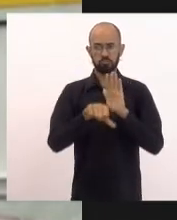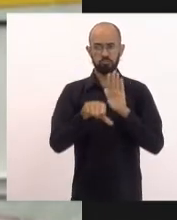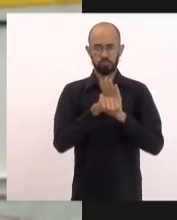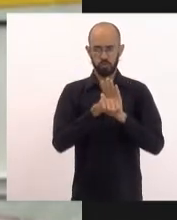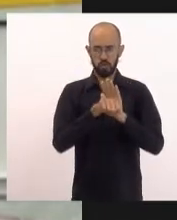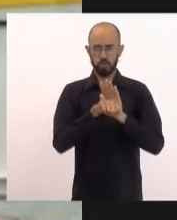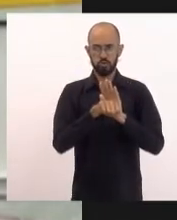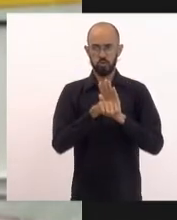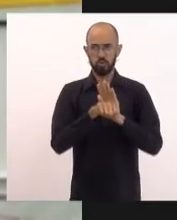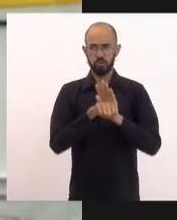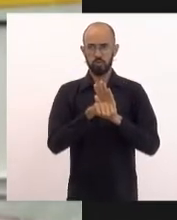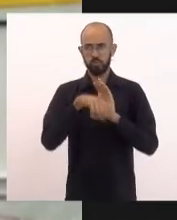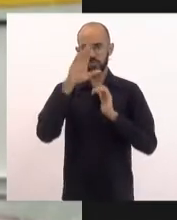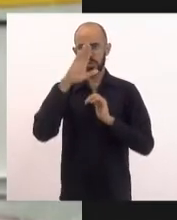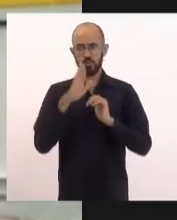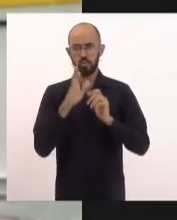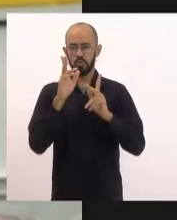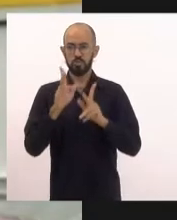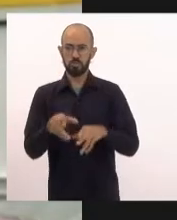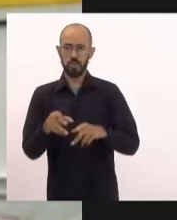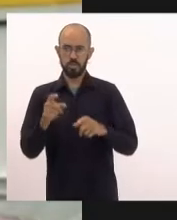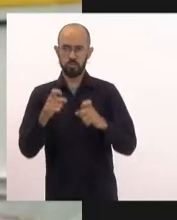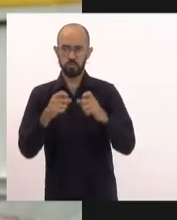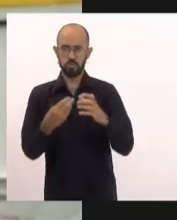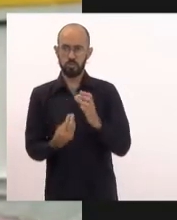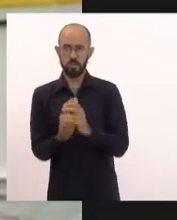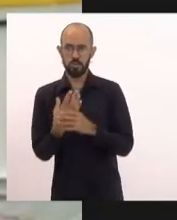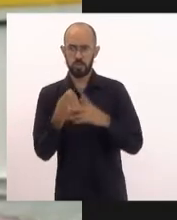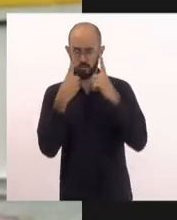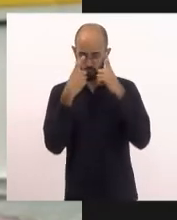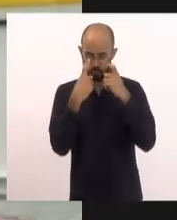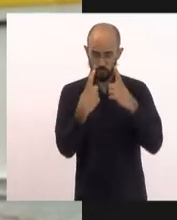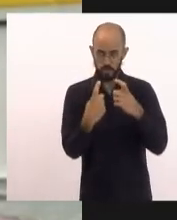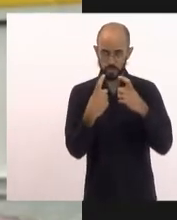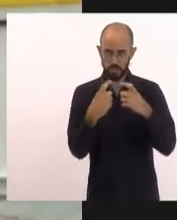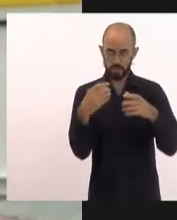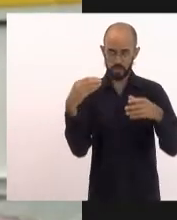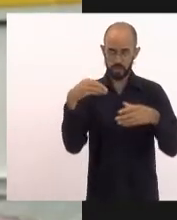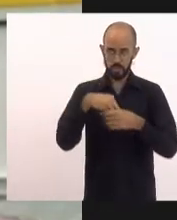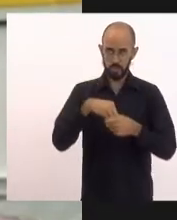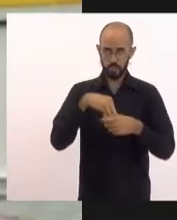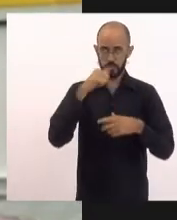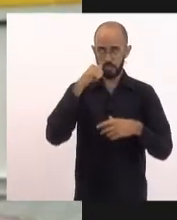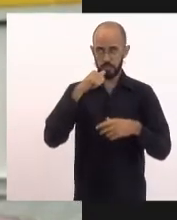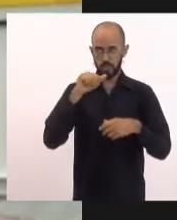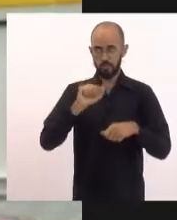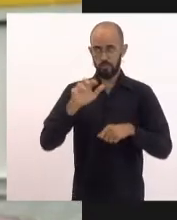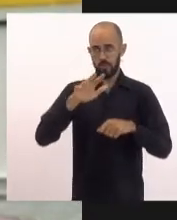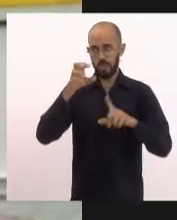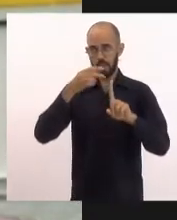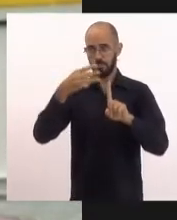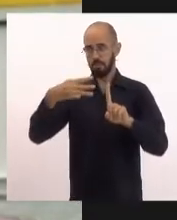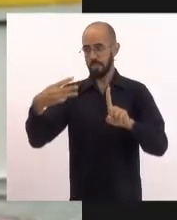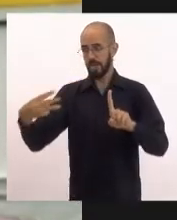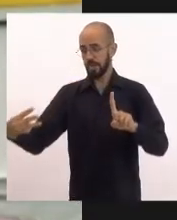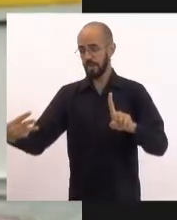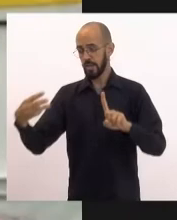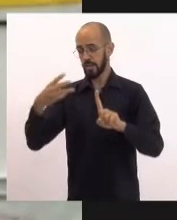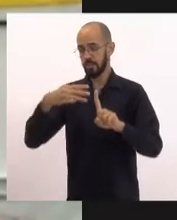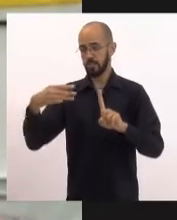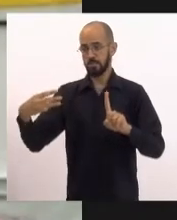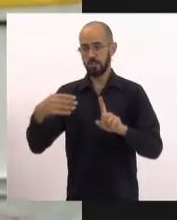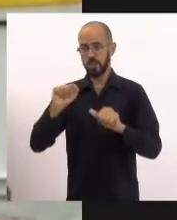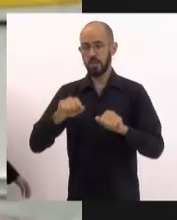traficantes que violentam mulheres dentro da Maré, que abusam de mulheres dentro da Maré, que tem uma justiça própria que arranca o cabelo